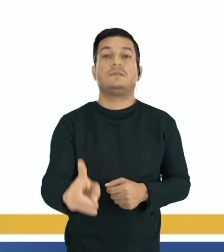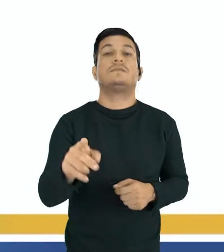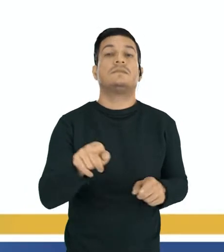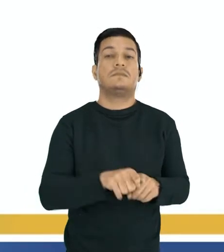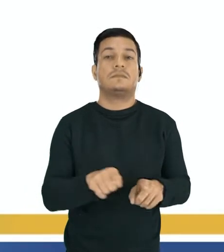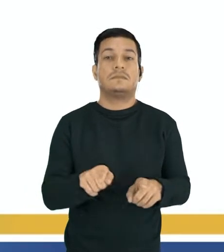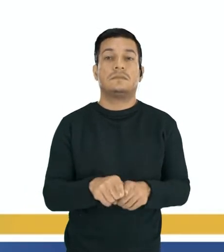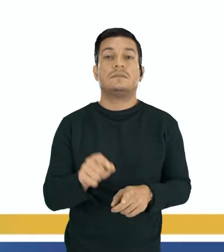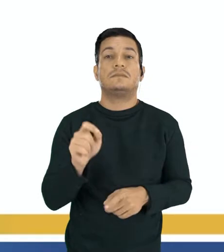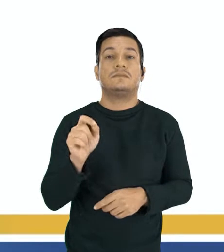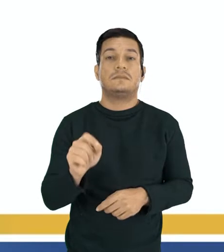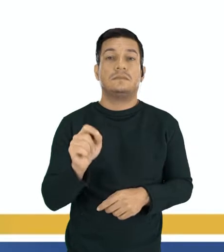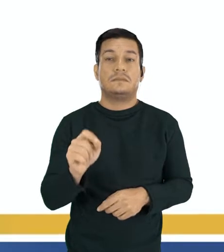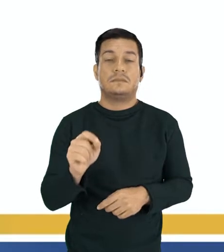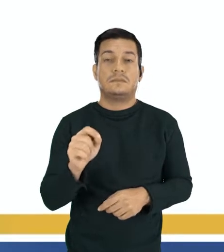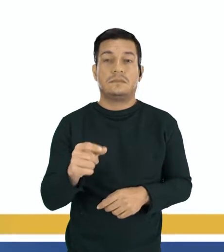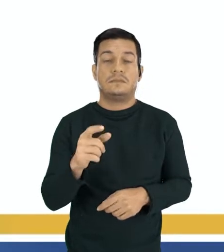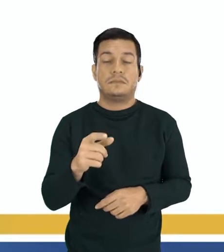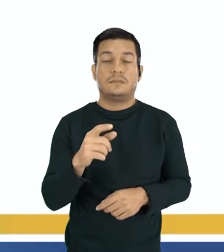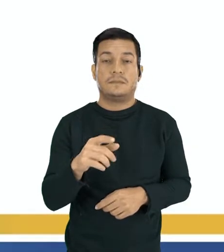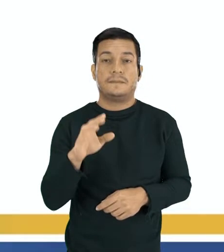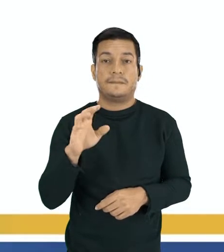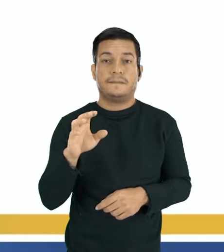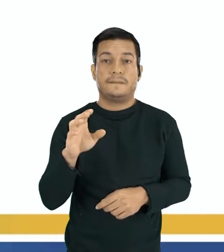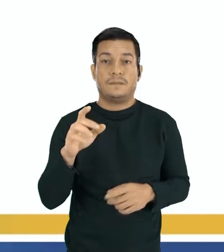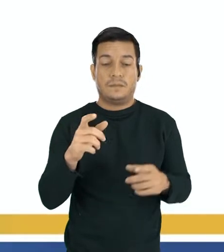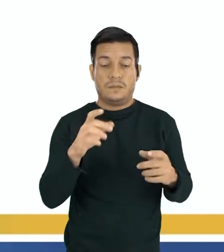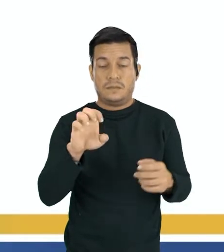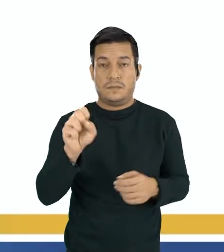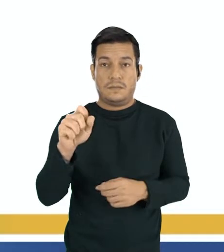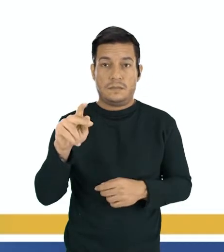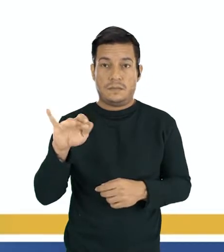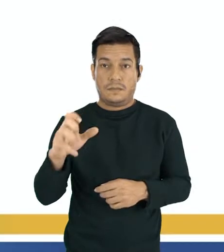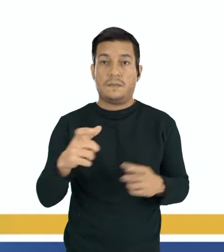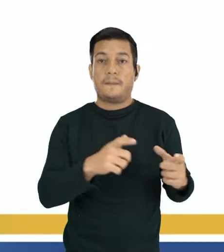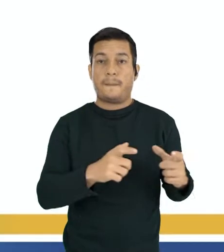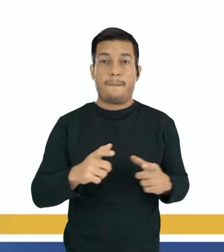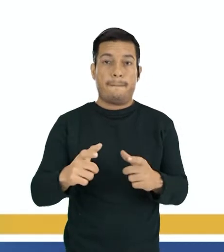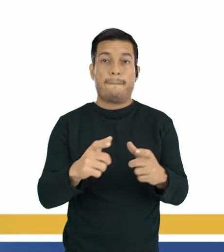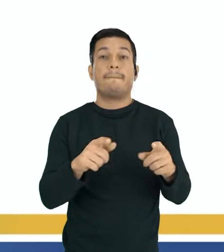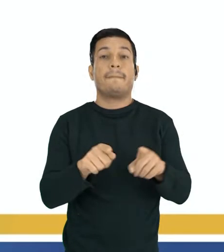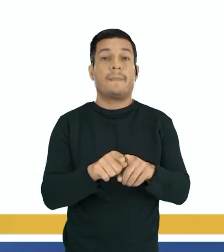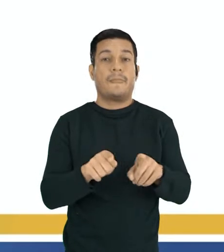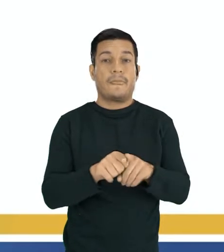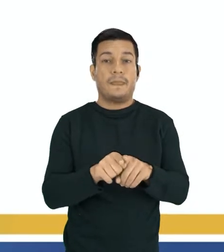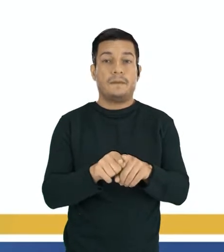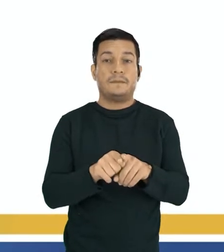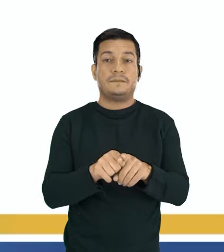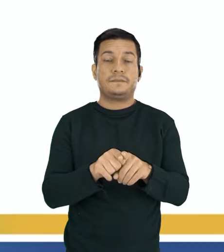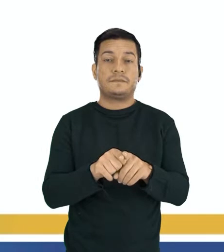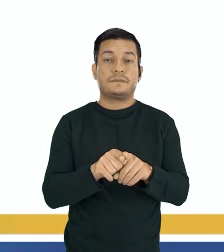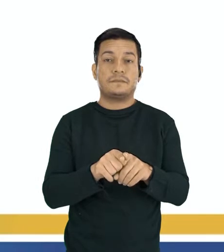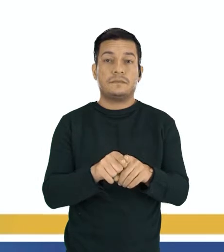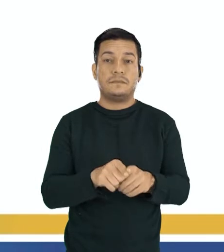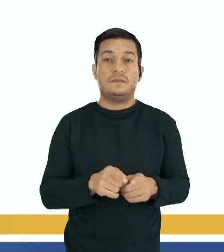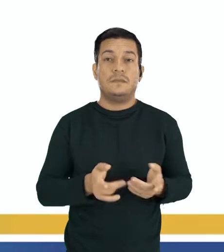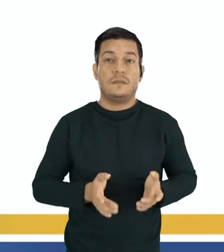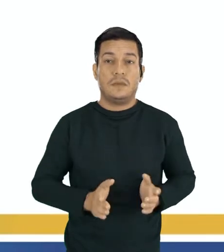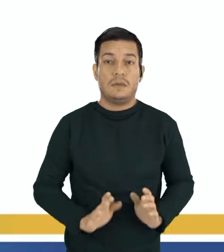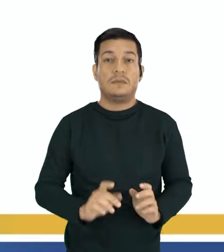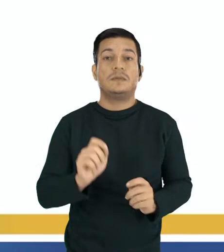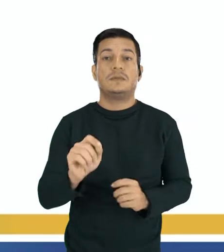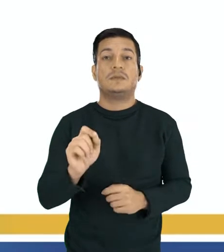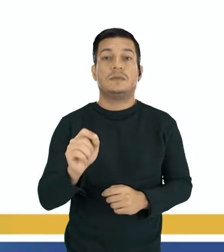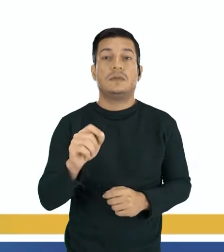uma manutenção da sua espécie no ambiente. Além disso, a reprodução ela permite